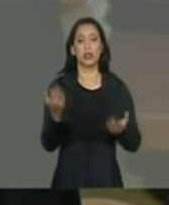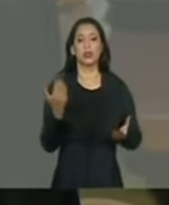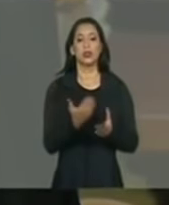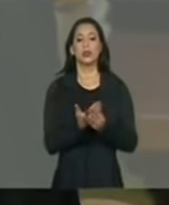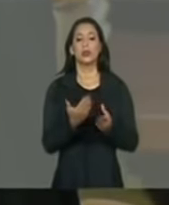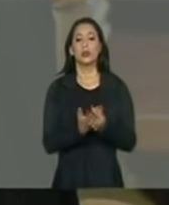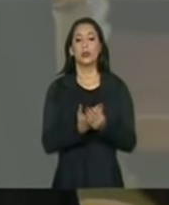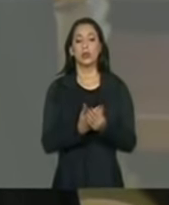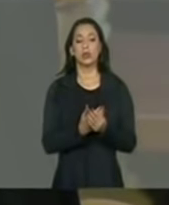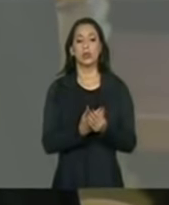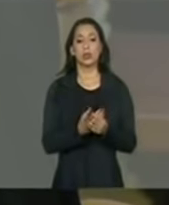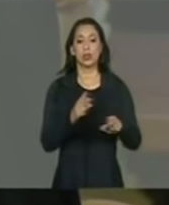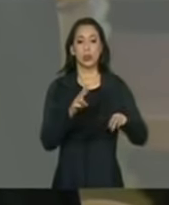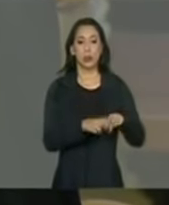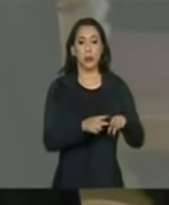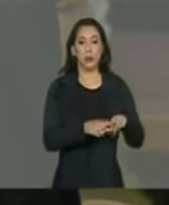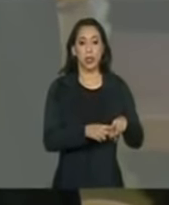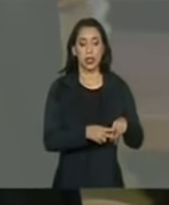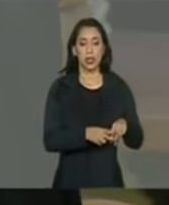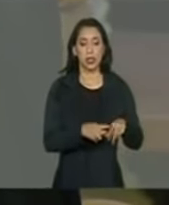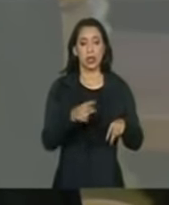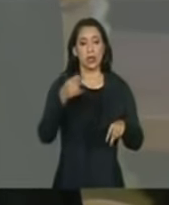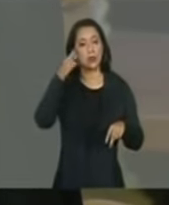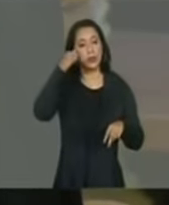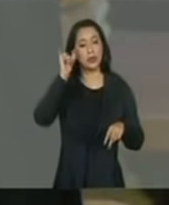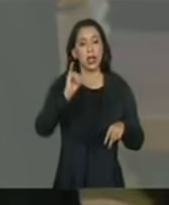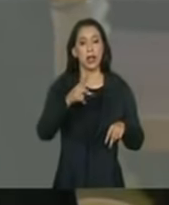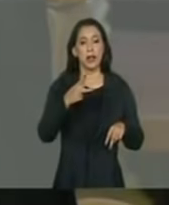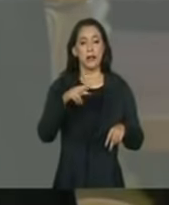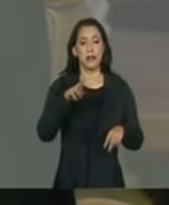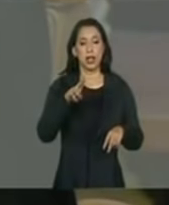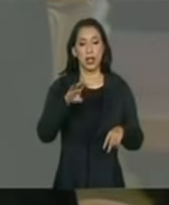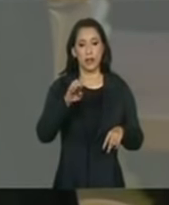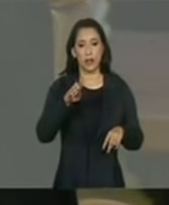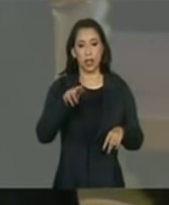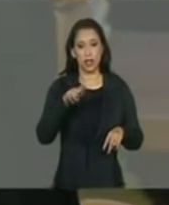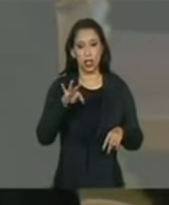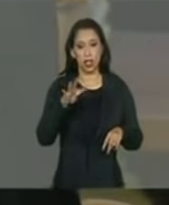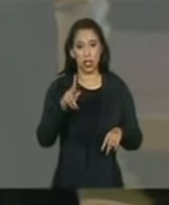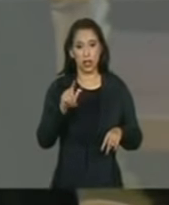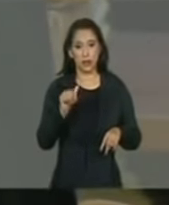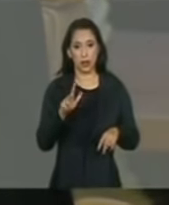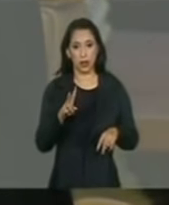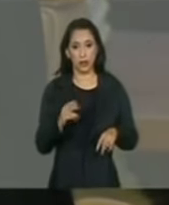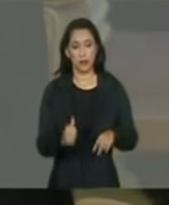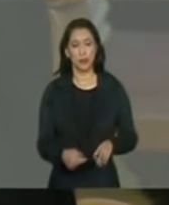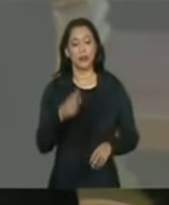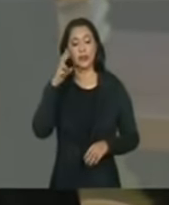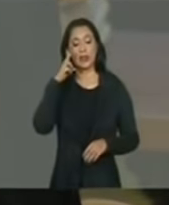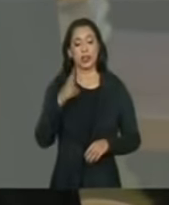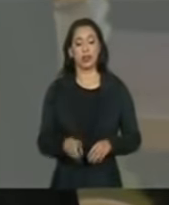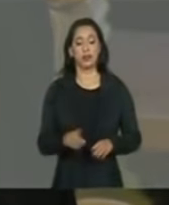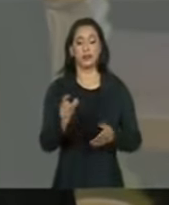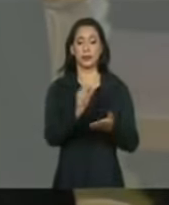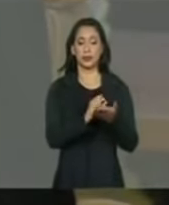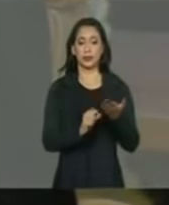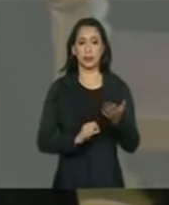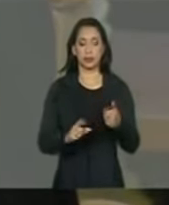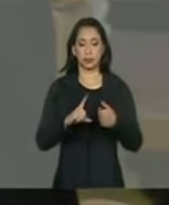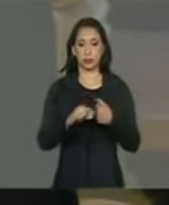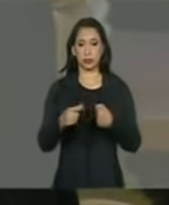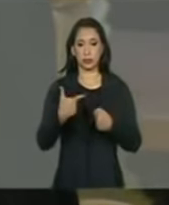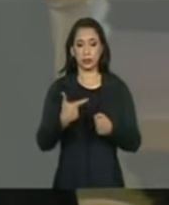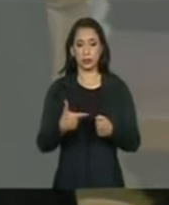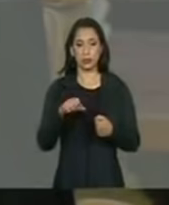virtude de prisão temporária em prisão preventiva não se trata de dispositivo antigo atual redação do artigo 283 do